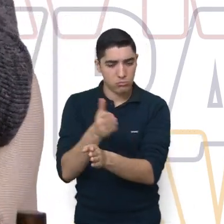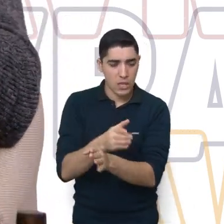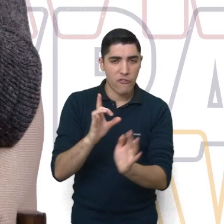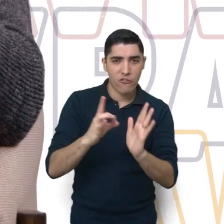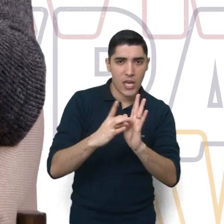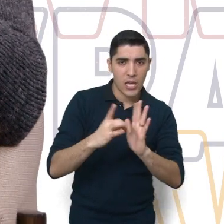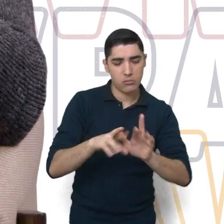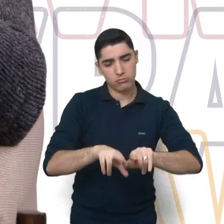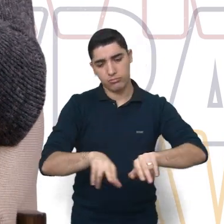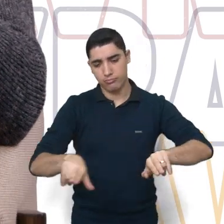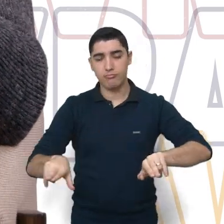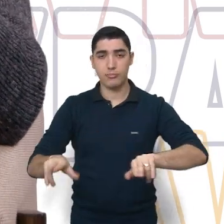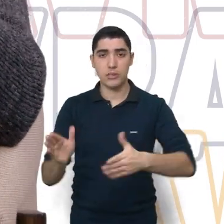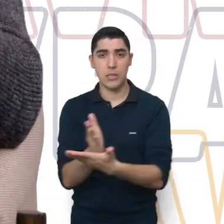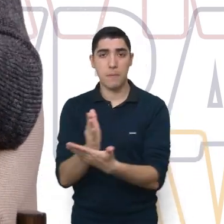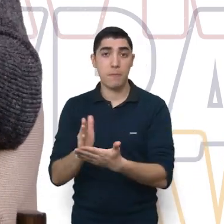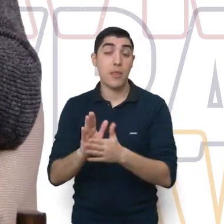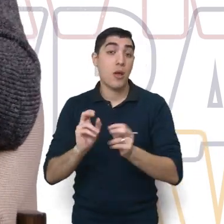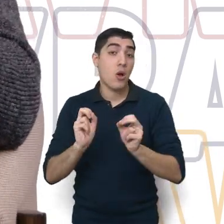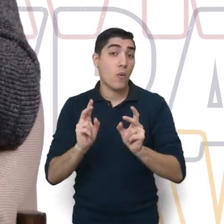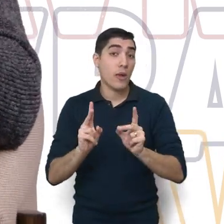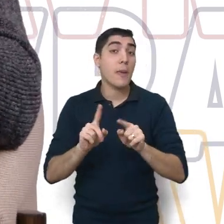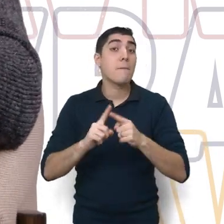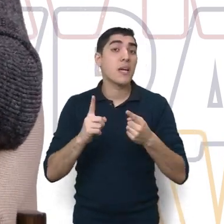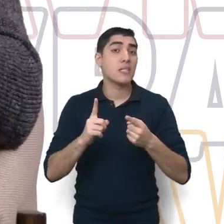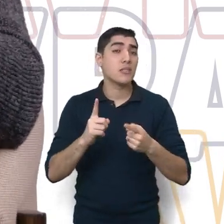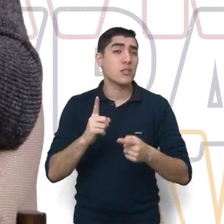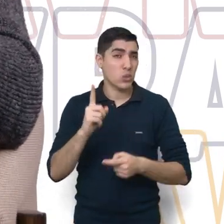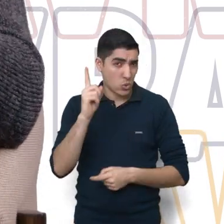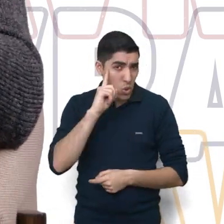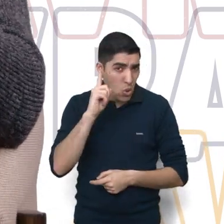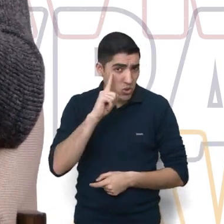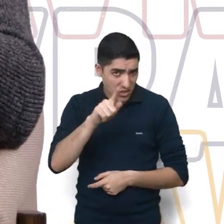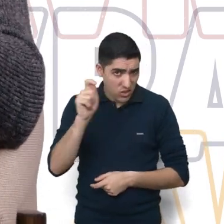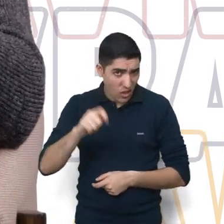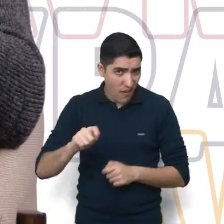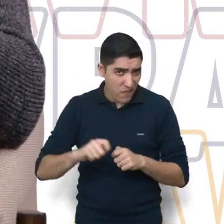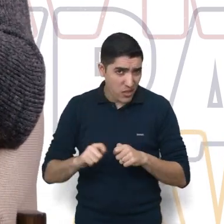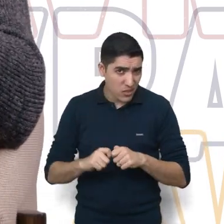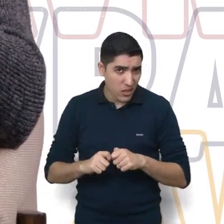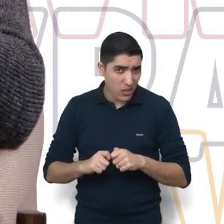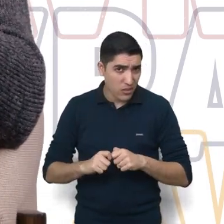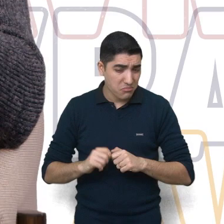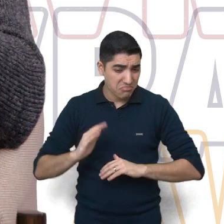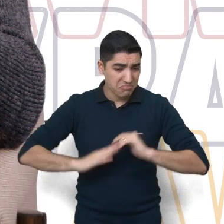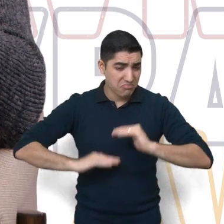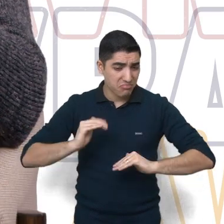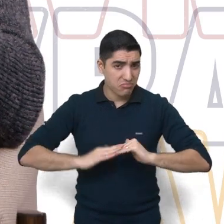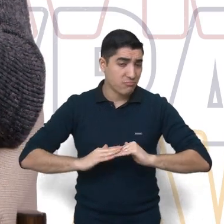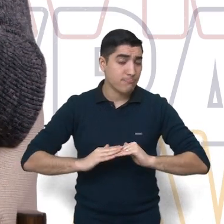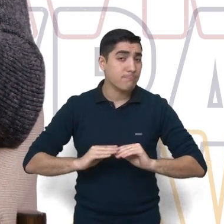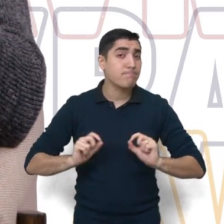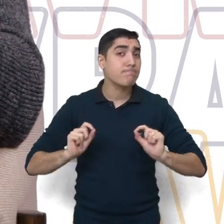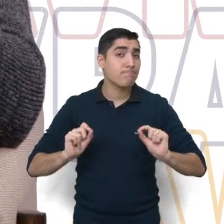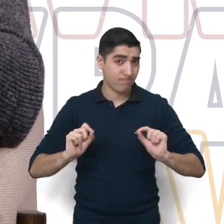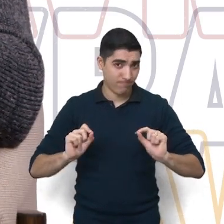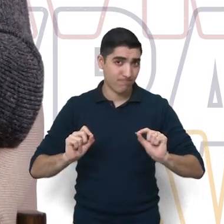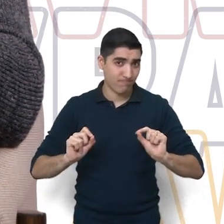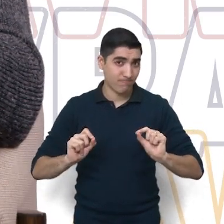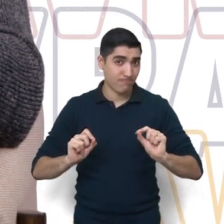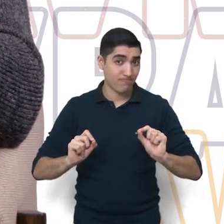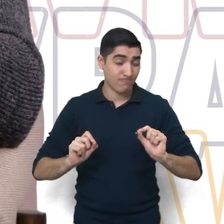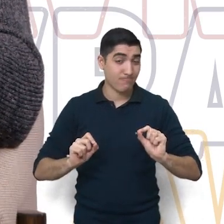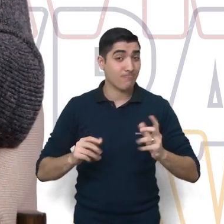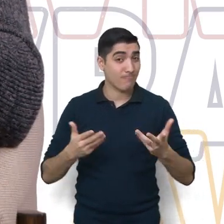o quanto disso a gente faz de fato entendeu Esse é aquela